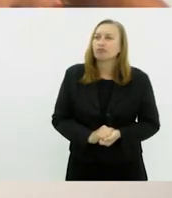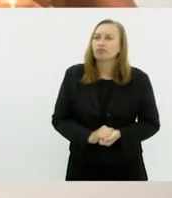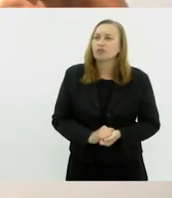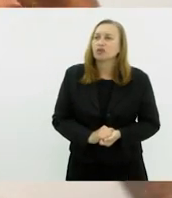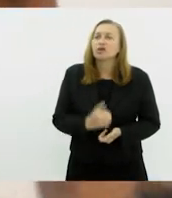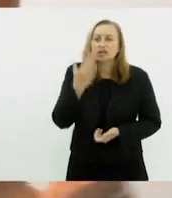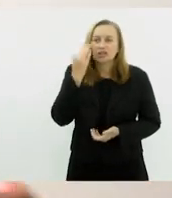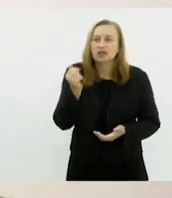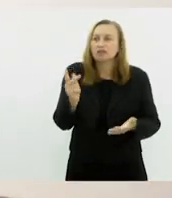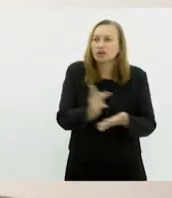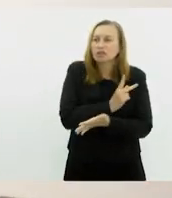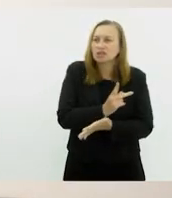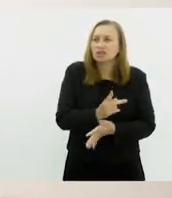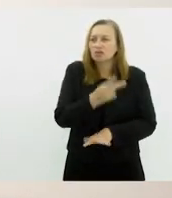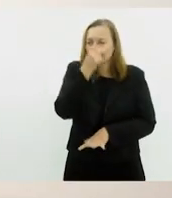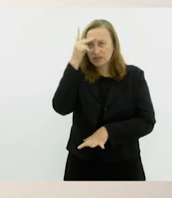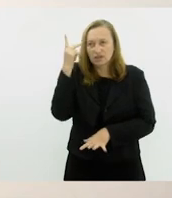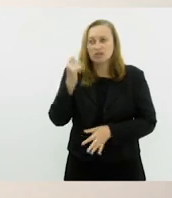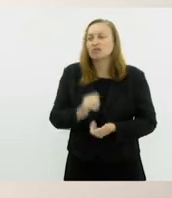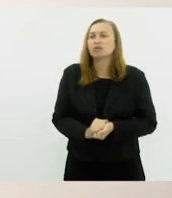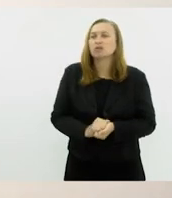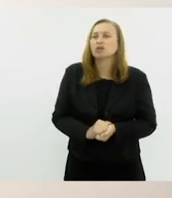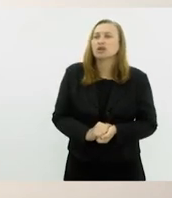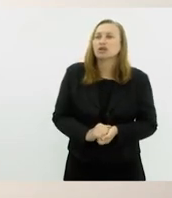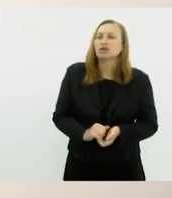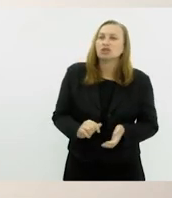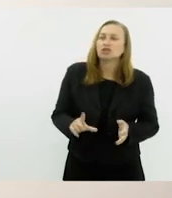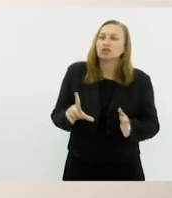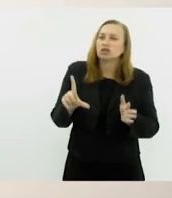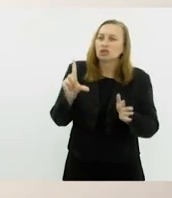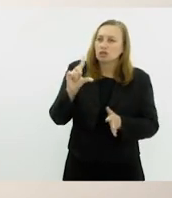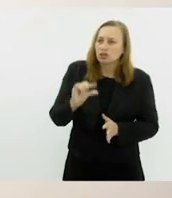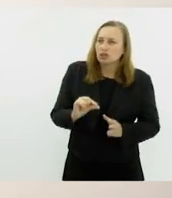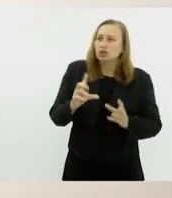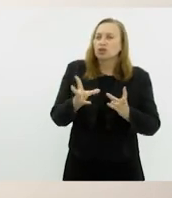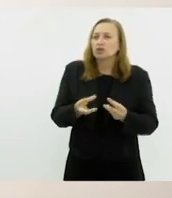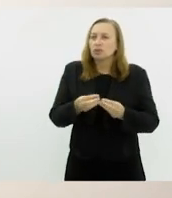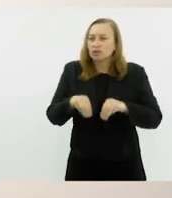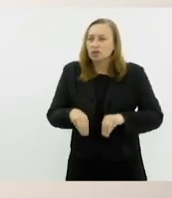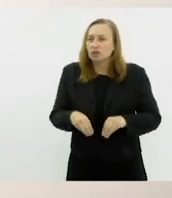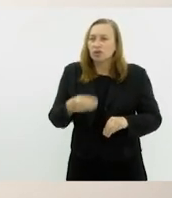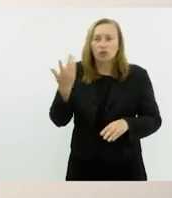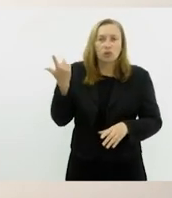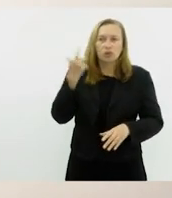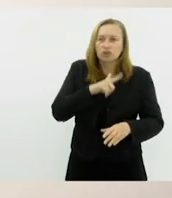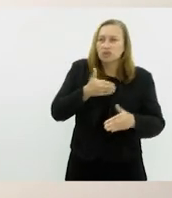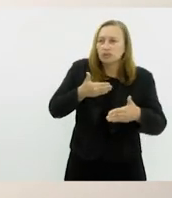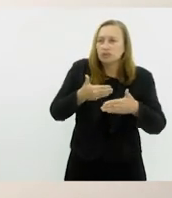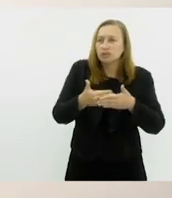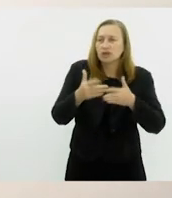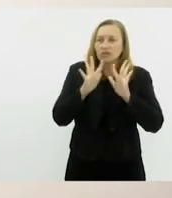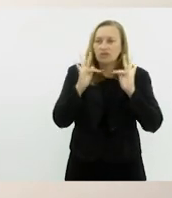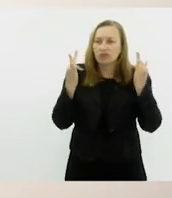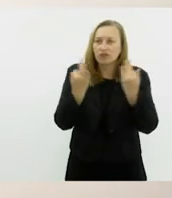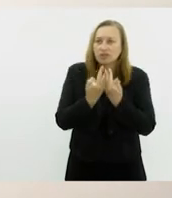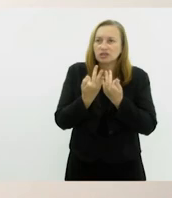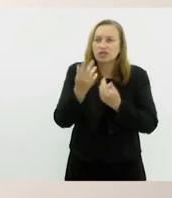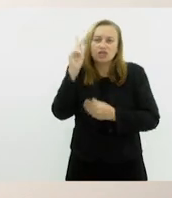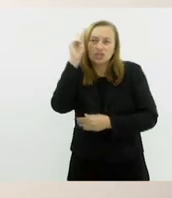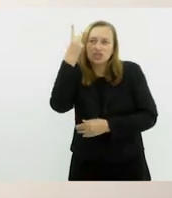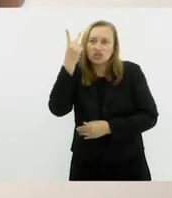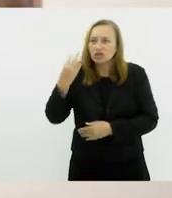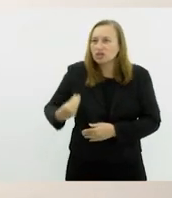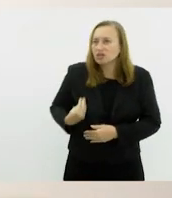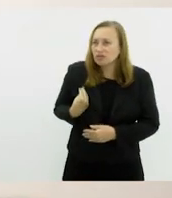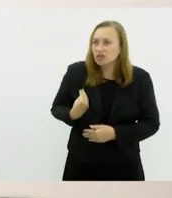acontecendo com a pessoa é numa redução de danos que a gente consegue aproximar usuários na família a gente tem essas histórias de vida